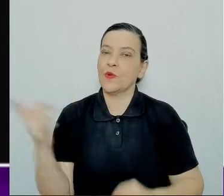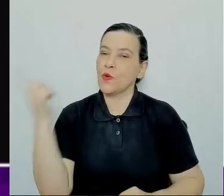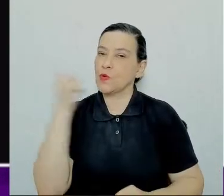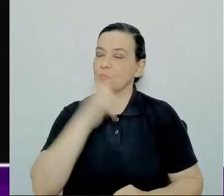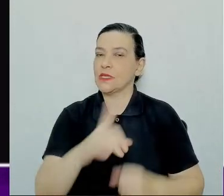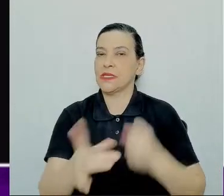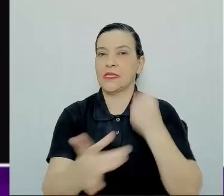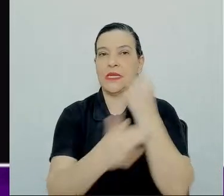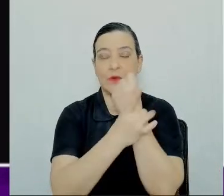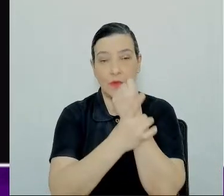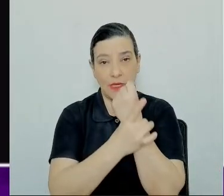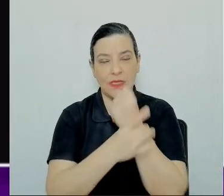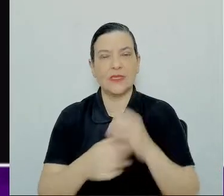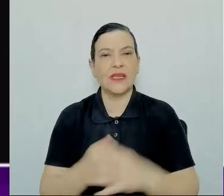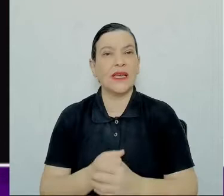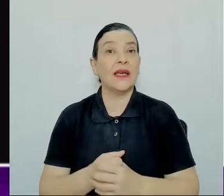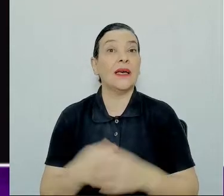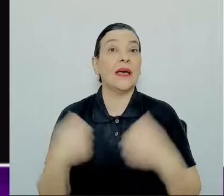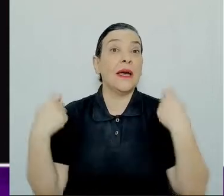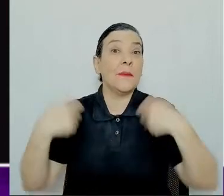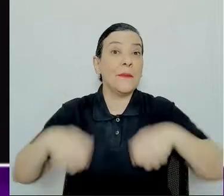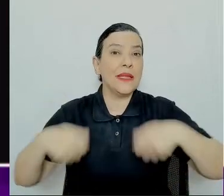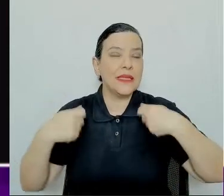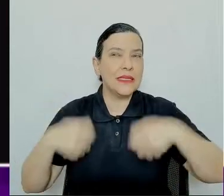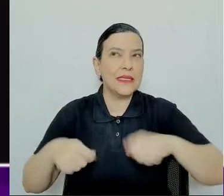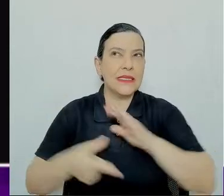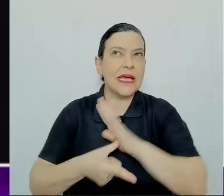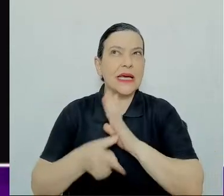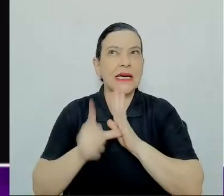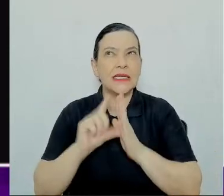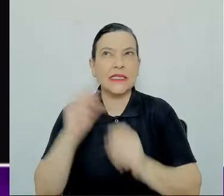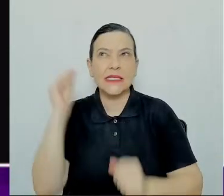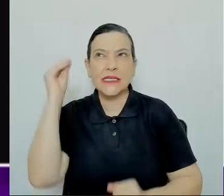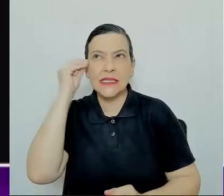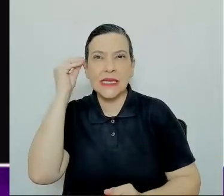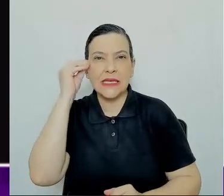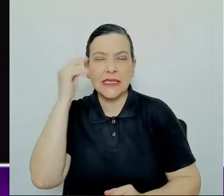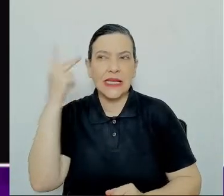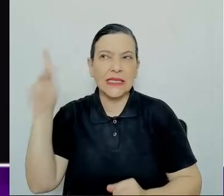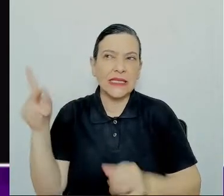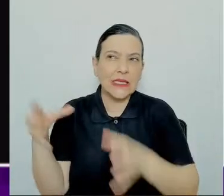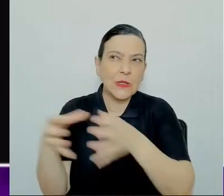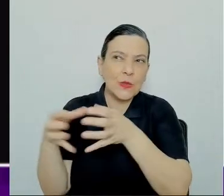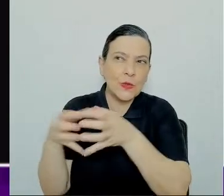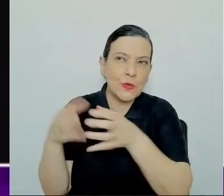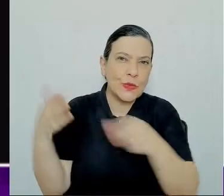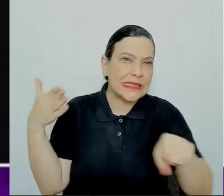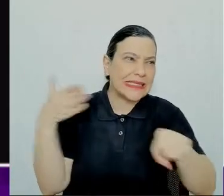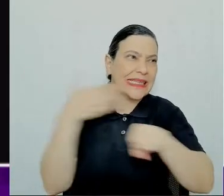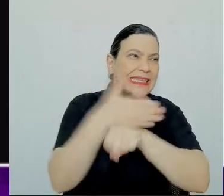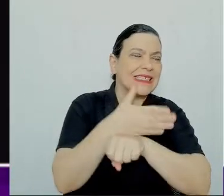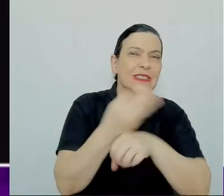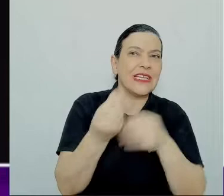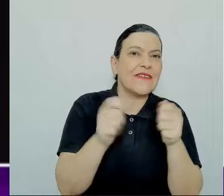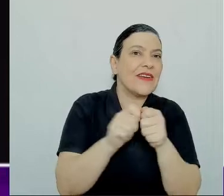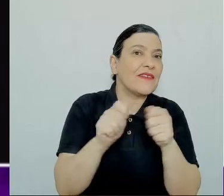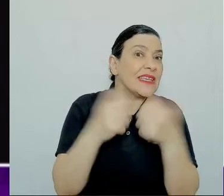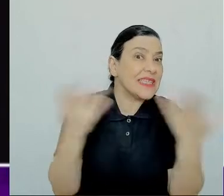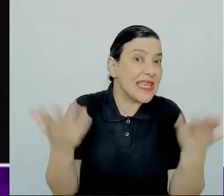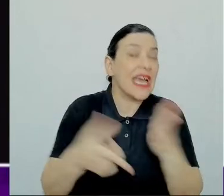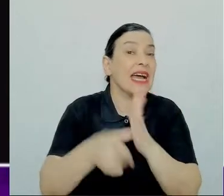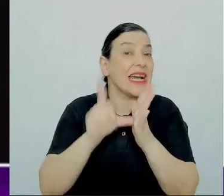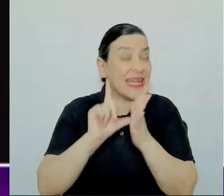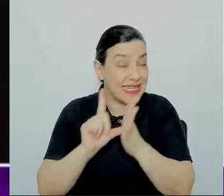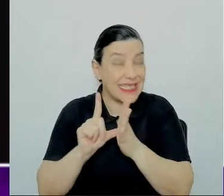segurança. Nós sempre temos que tentar prever o que um atacante faria se conseguisse acessar. Digamos que tudo isso que eu